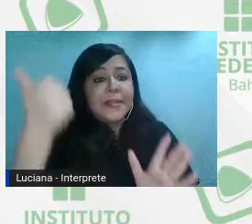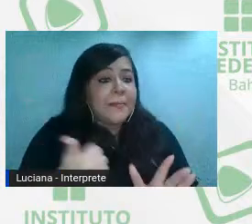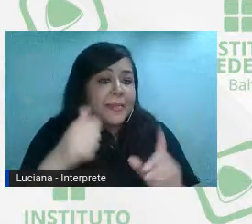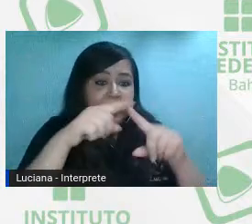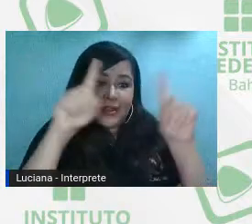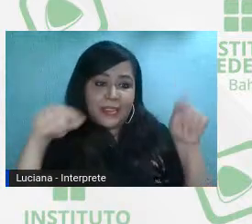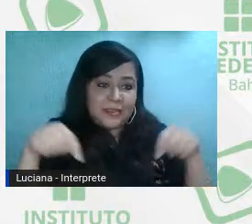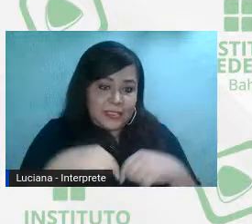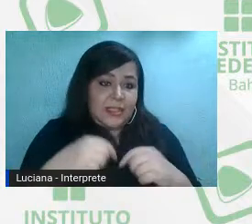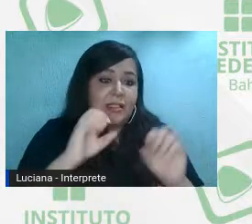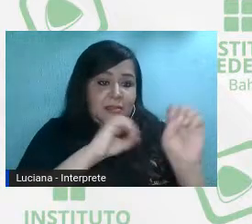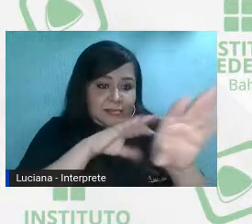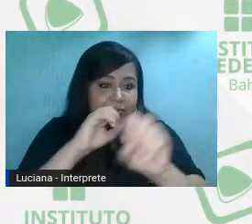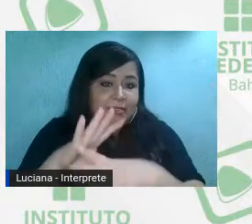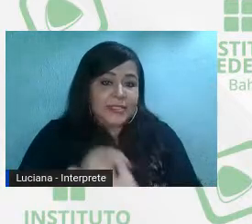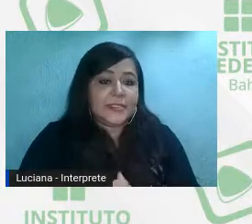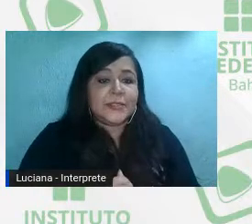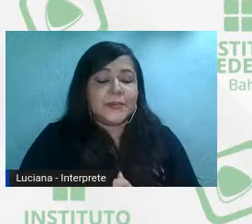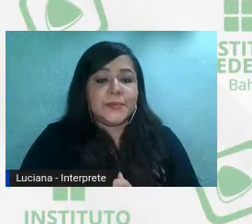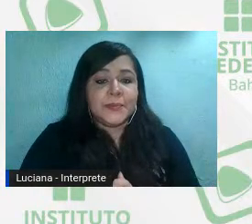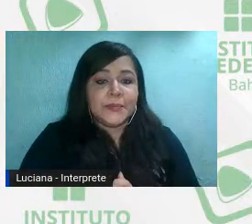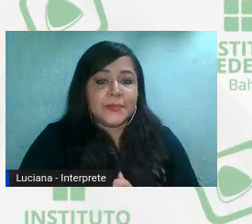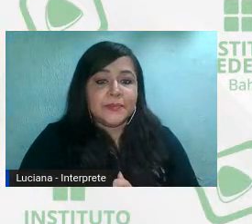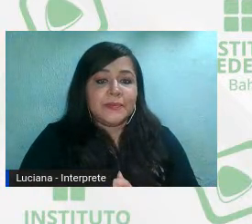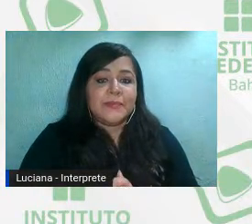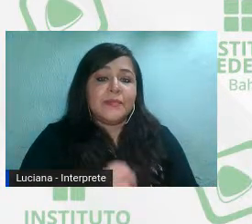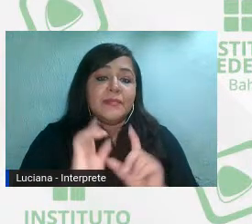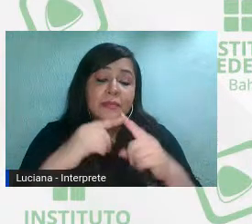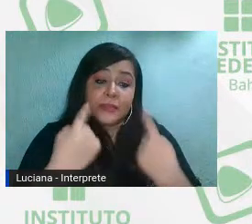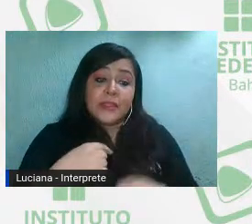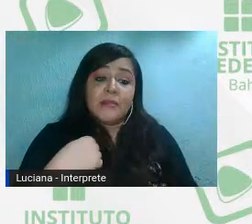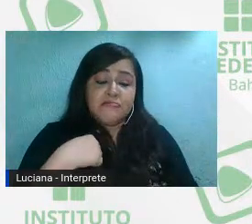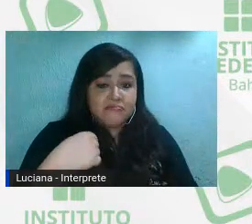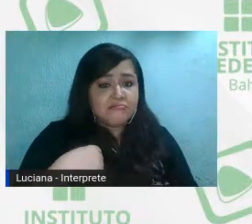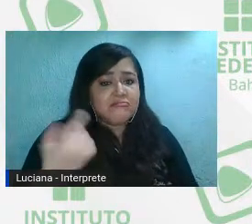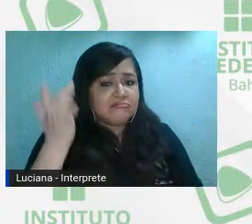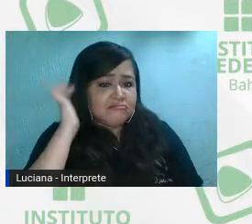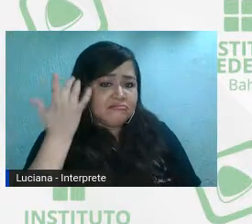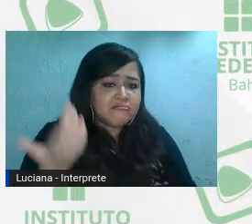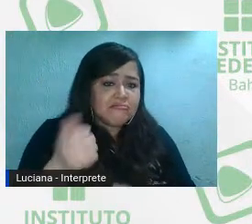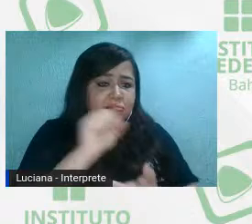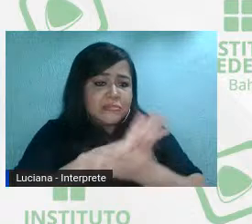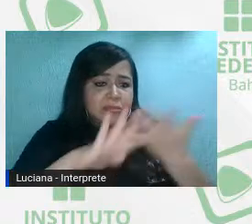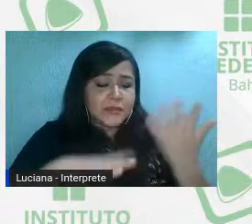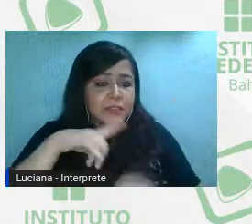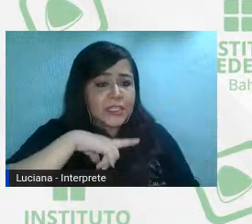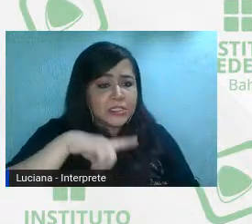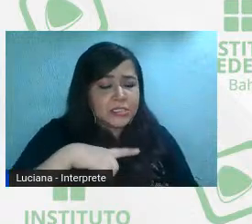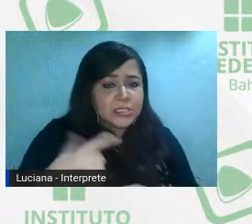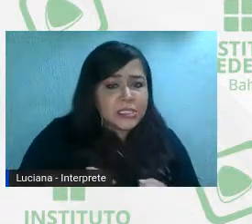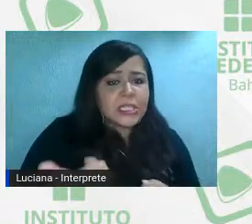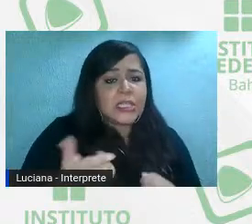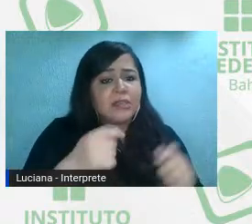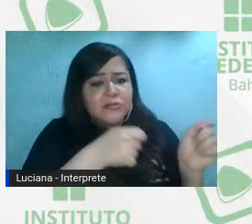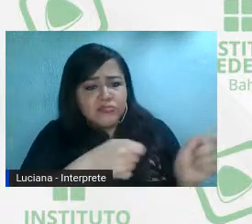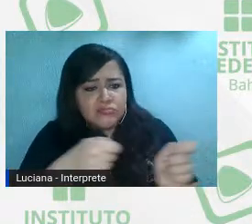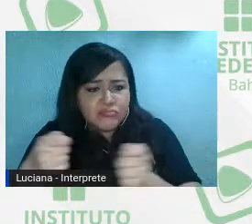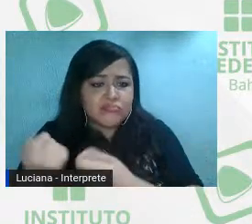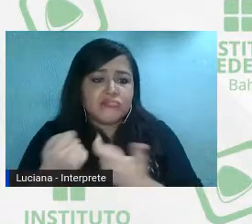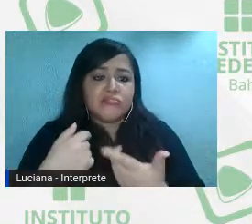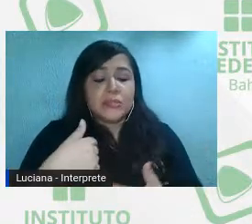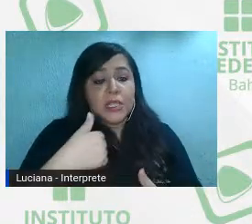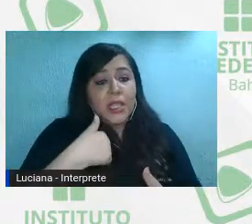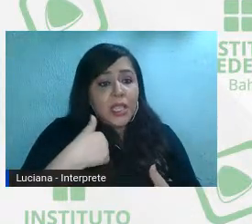assim. Bom, eu acredito que as atividades que foram desenvolvidas nesse período me permitiu conhecer